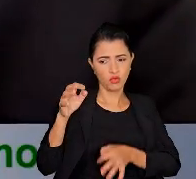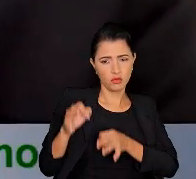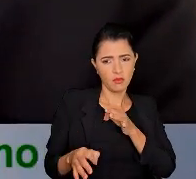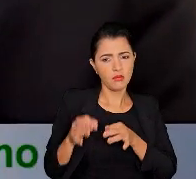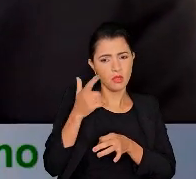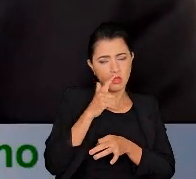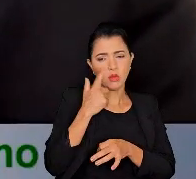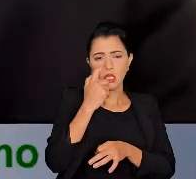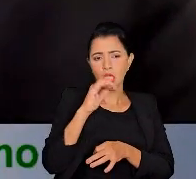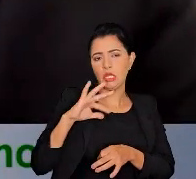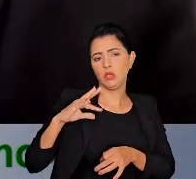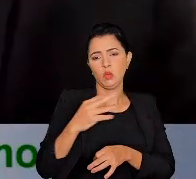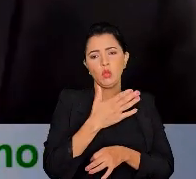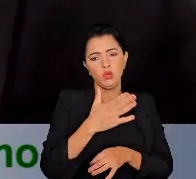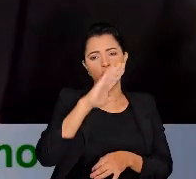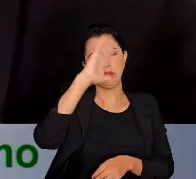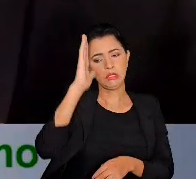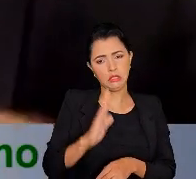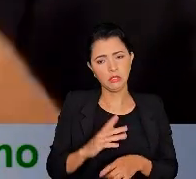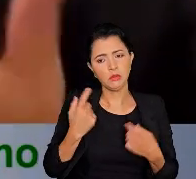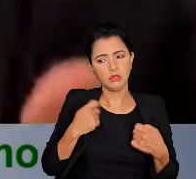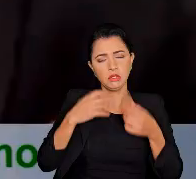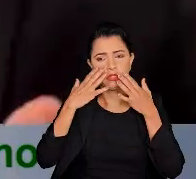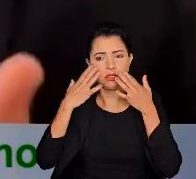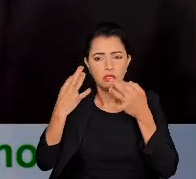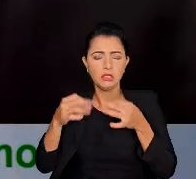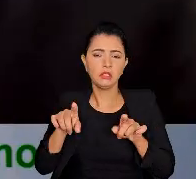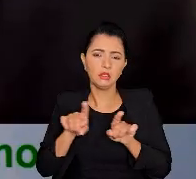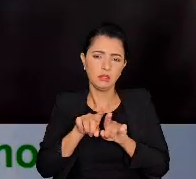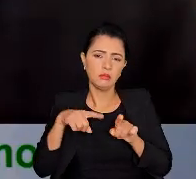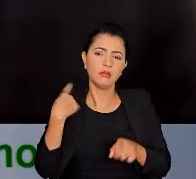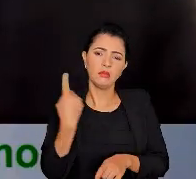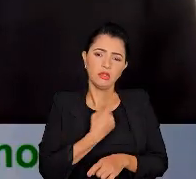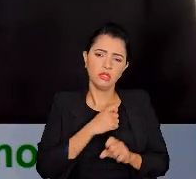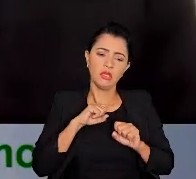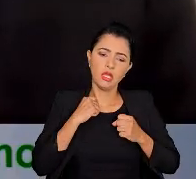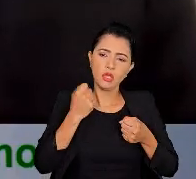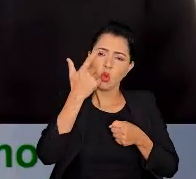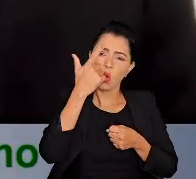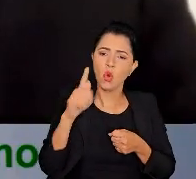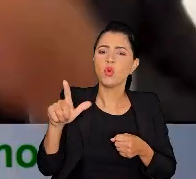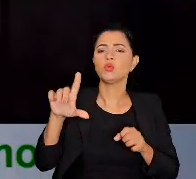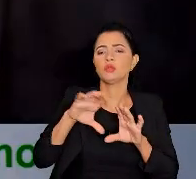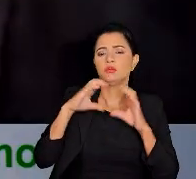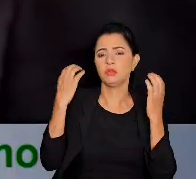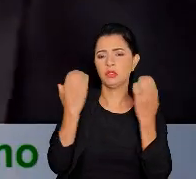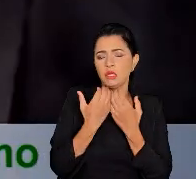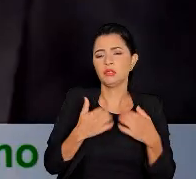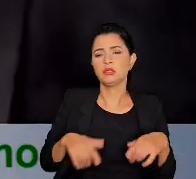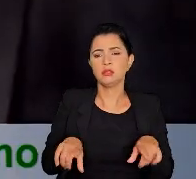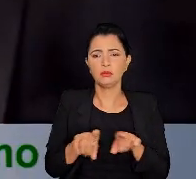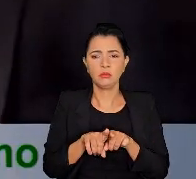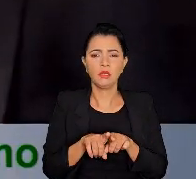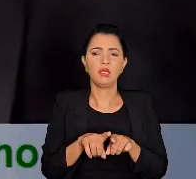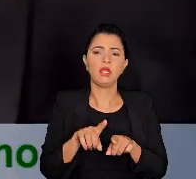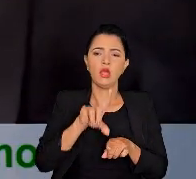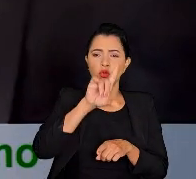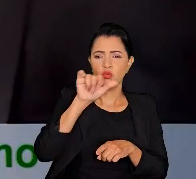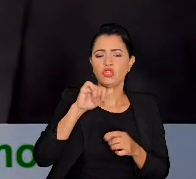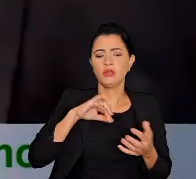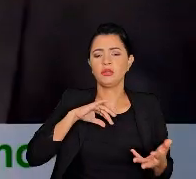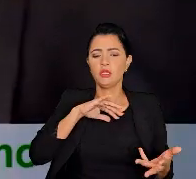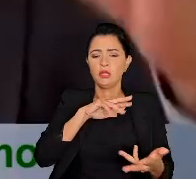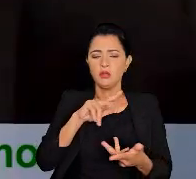todo o Brasil, e também nós defendemos outras comunidades, né? Nós, no Dia Internacional